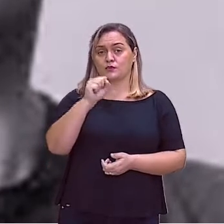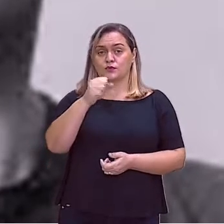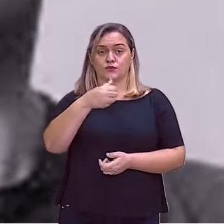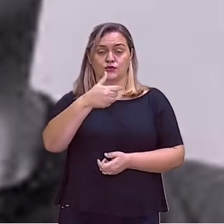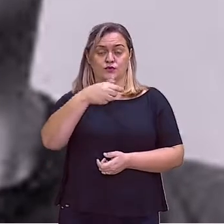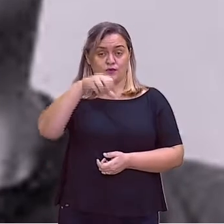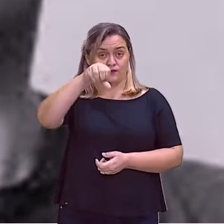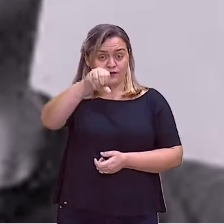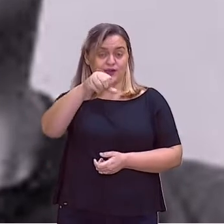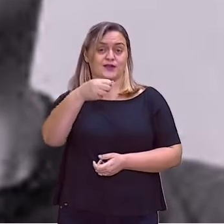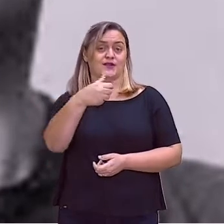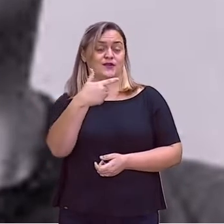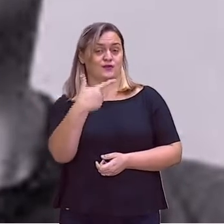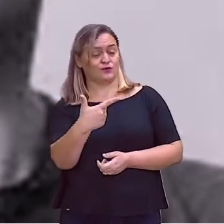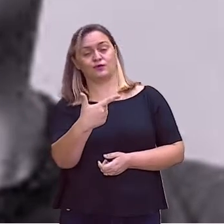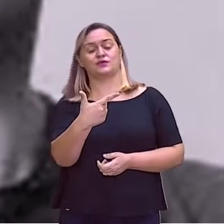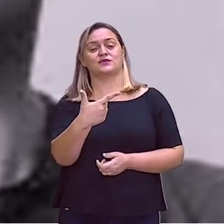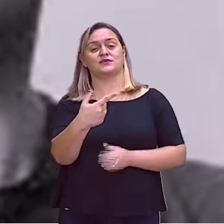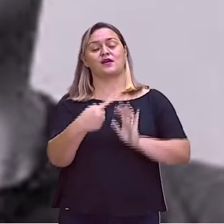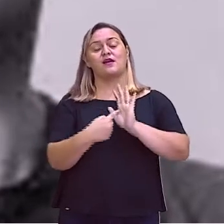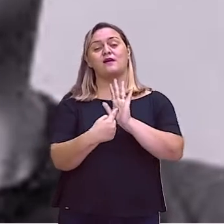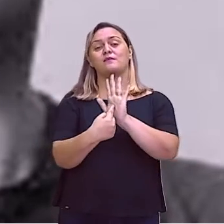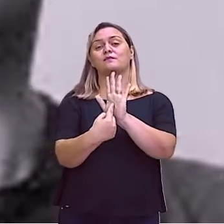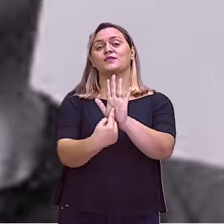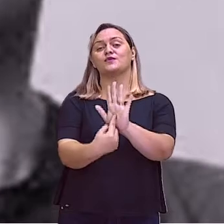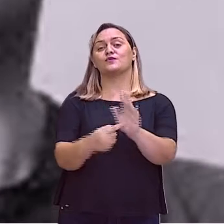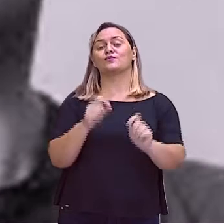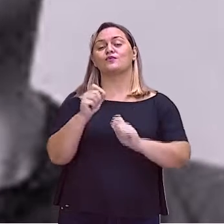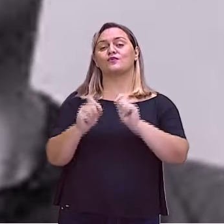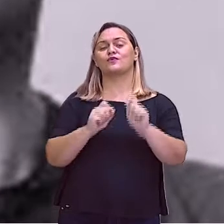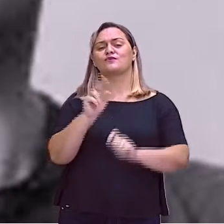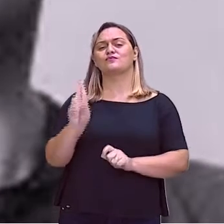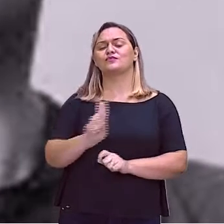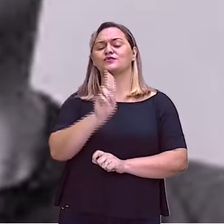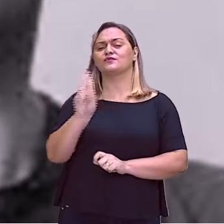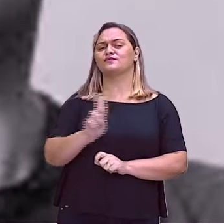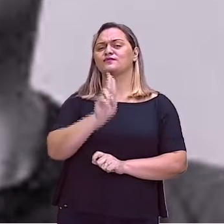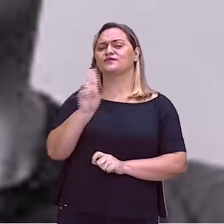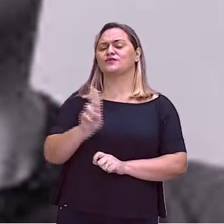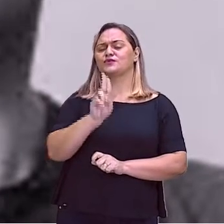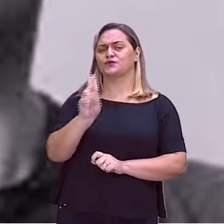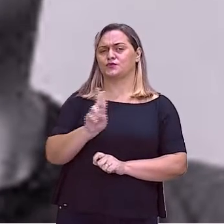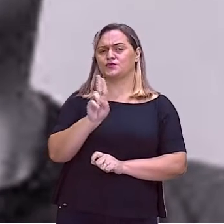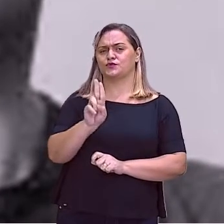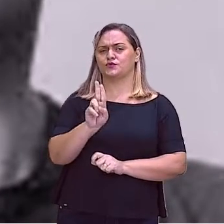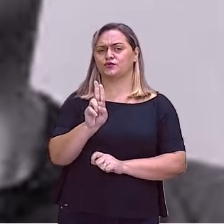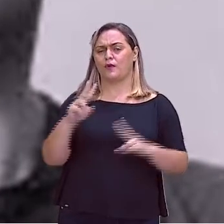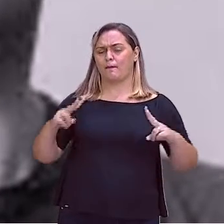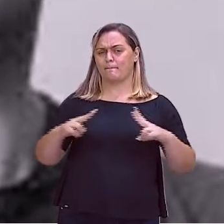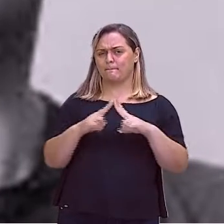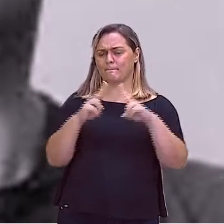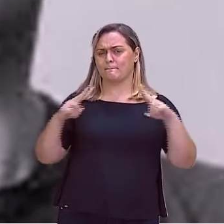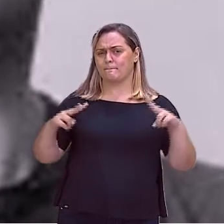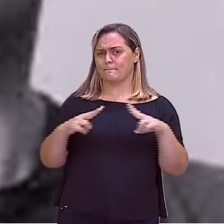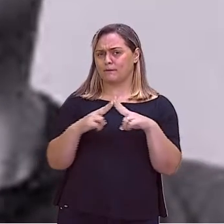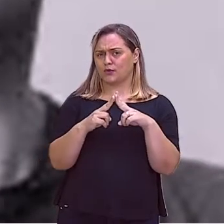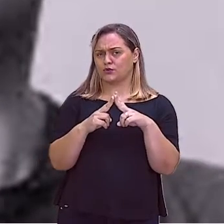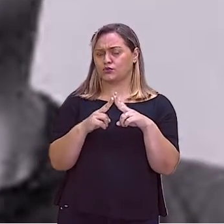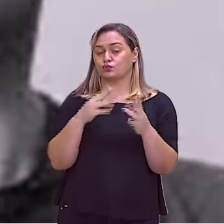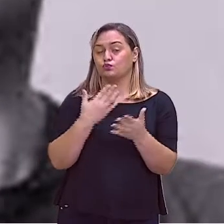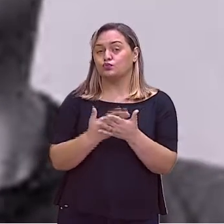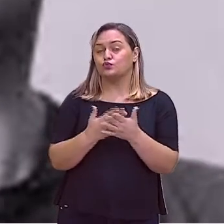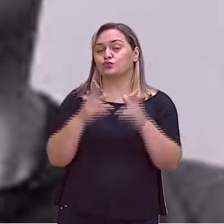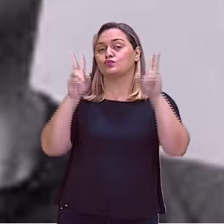1892, apresentou na famosa Universidade de Sorbonne, em Paris, um estudo